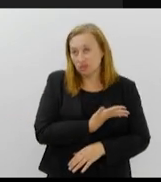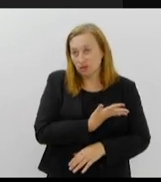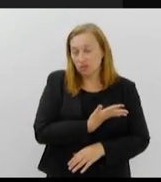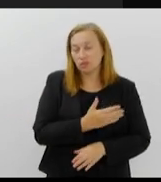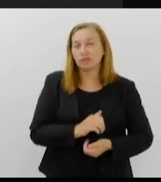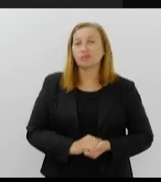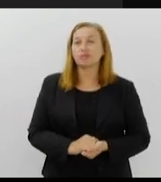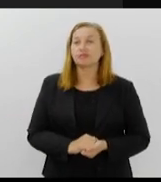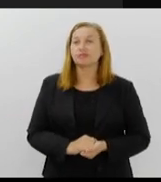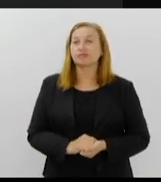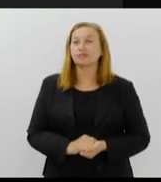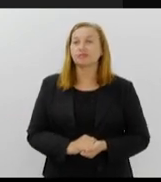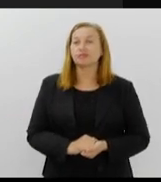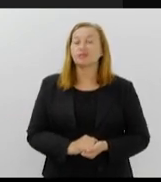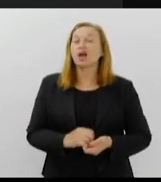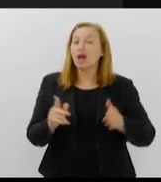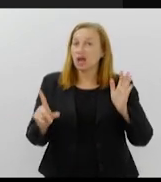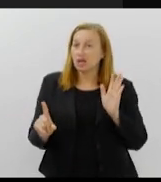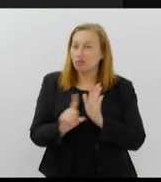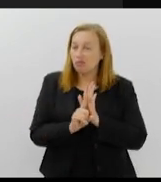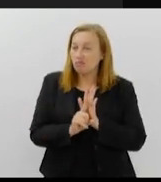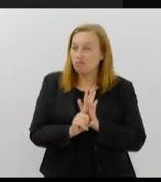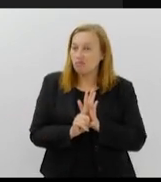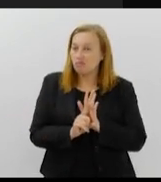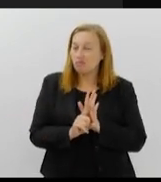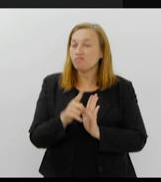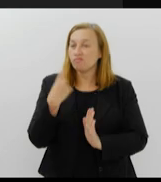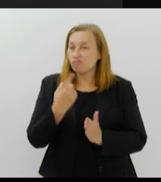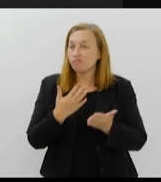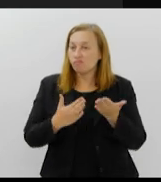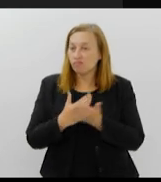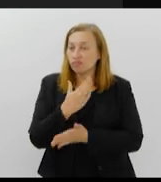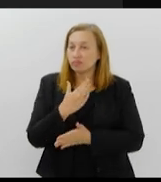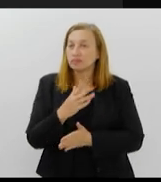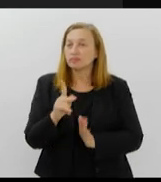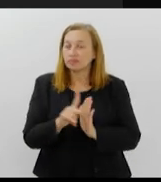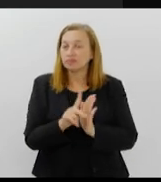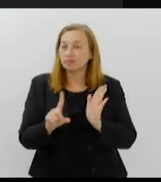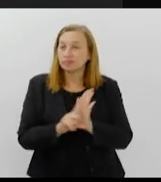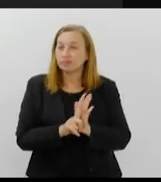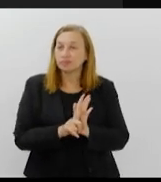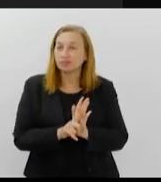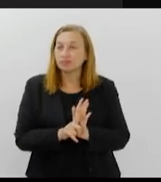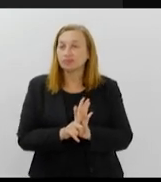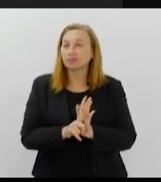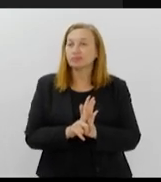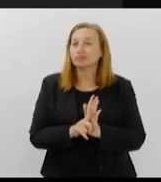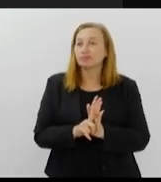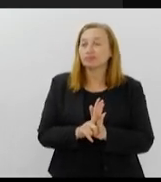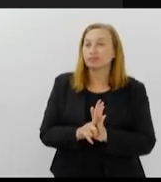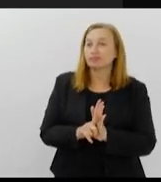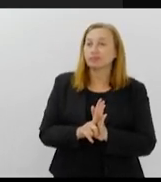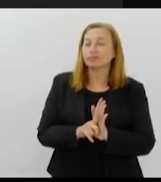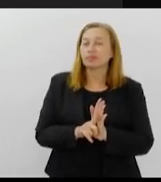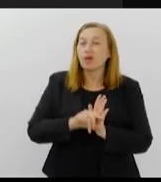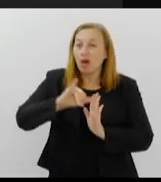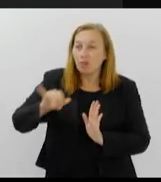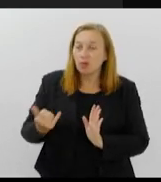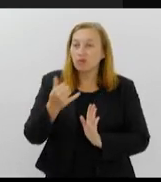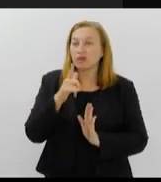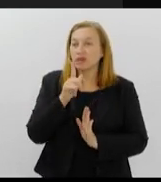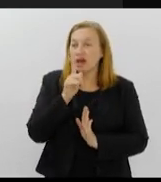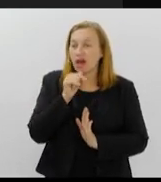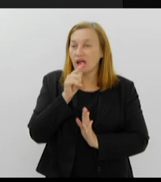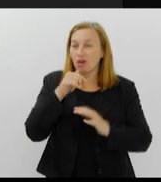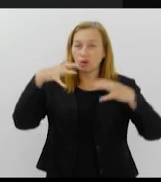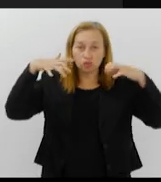aproveitamos aquela lei, nós aprovamos o projeto de lei que recupera, né, que aproveita a água da